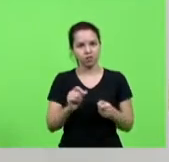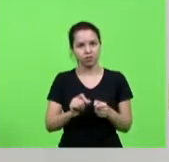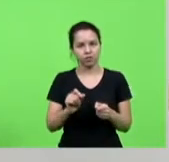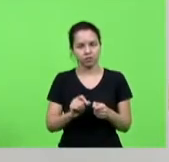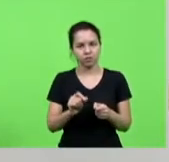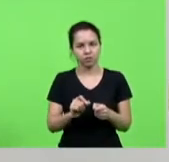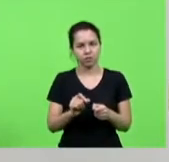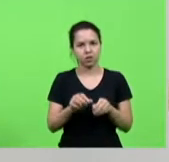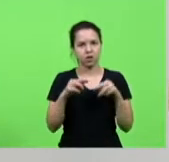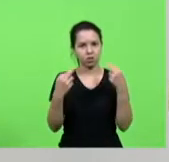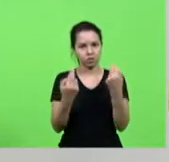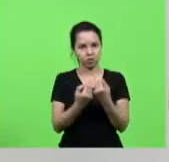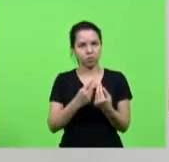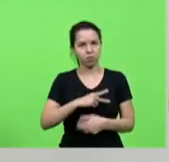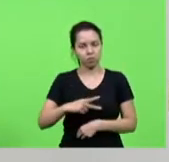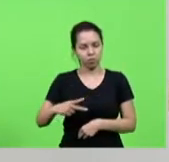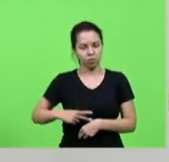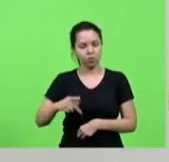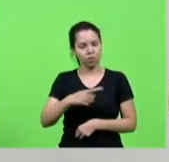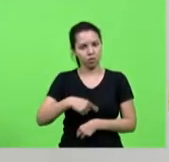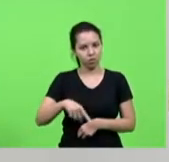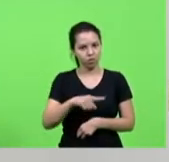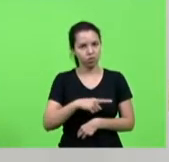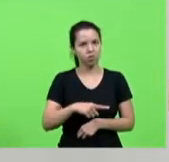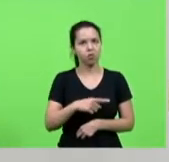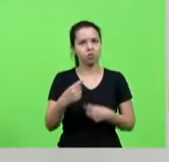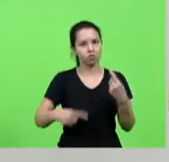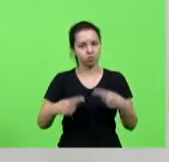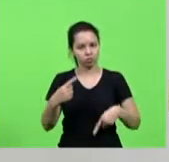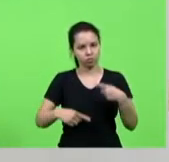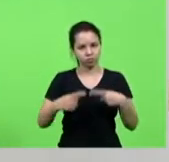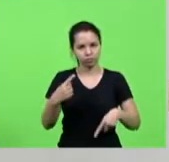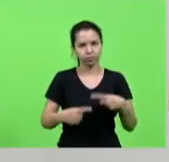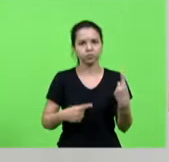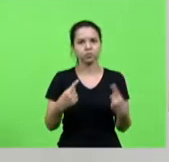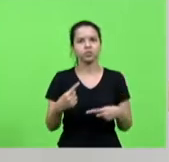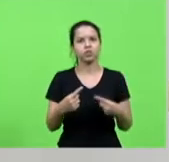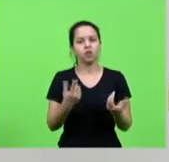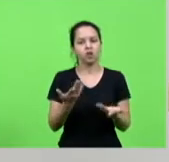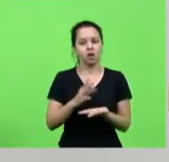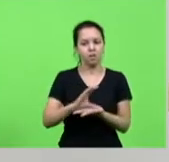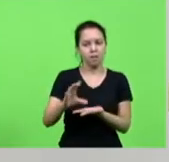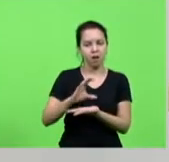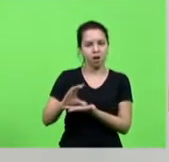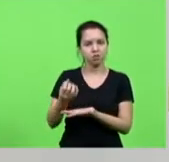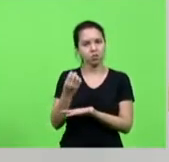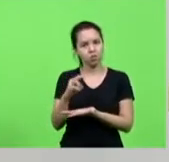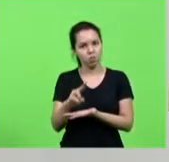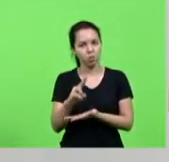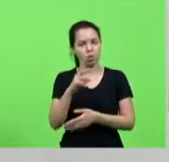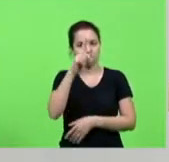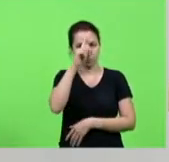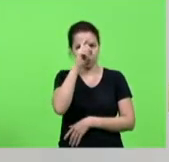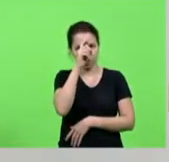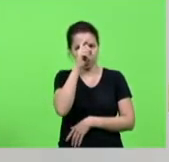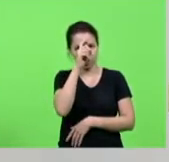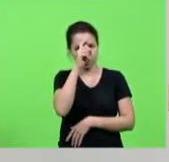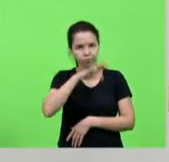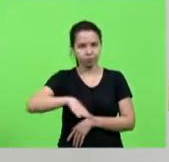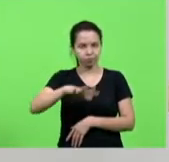uma audiência pública aqui para que a gente possa chegar num denominador comum, ou através de repasses, ou que o hospital regional absorva